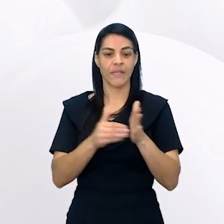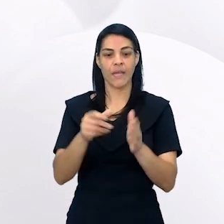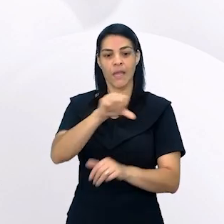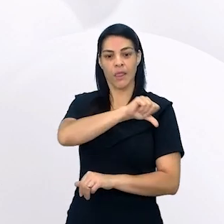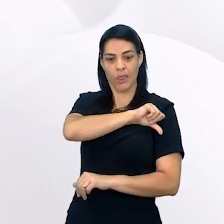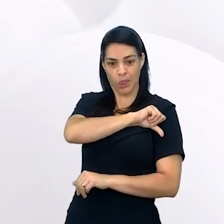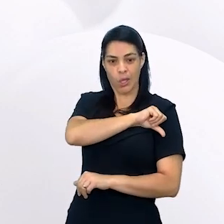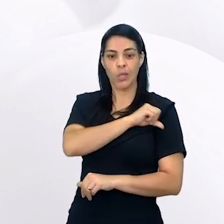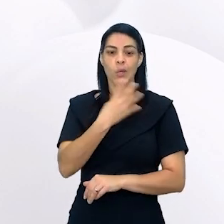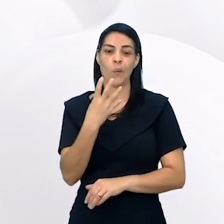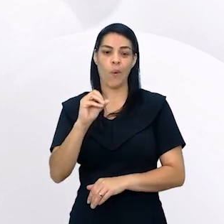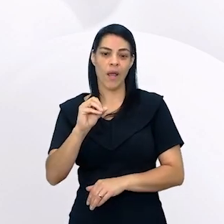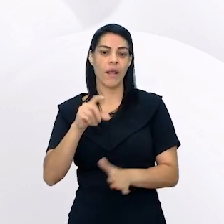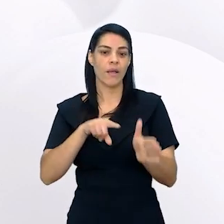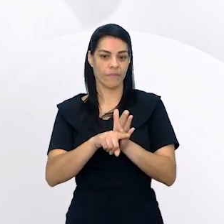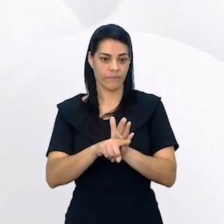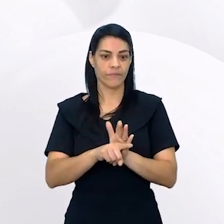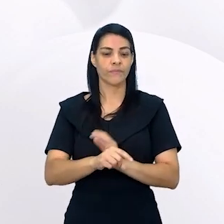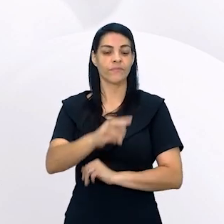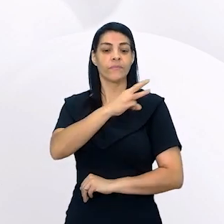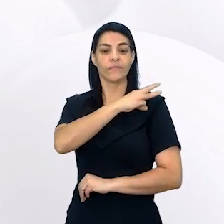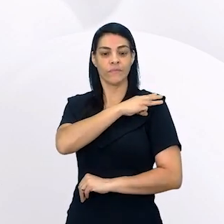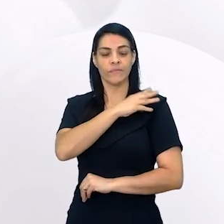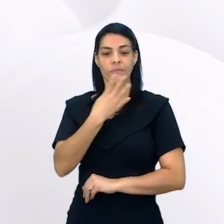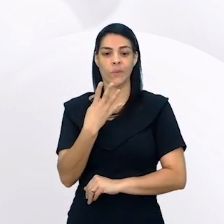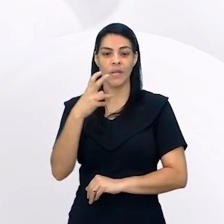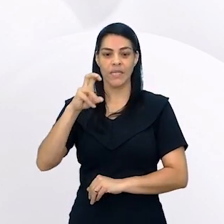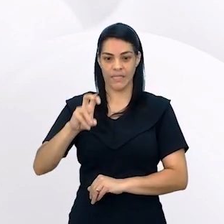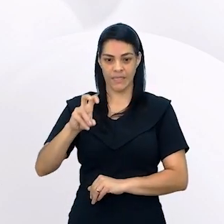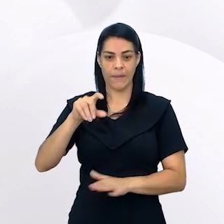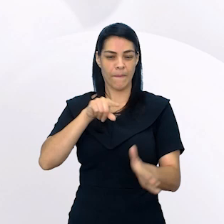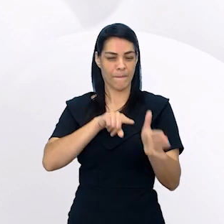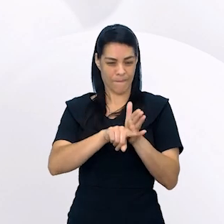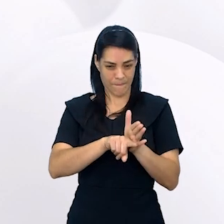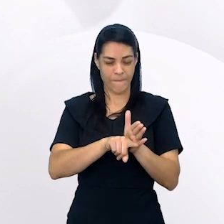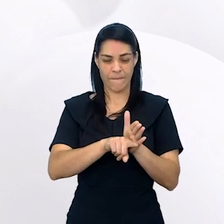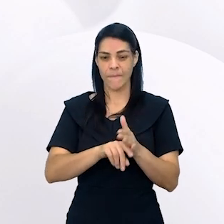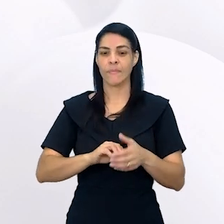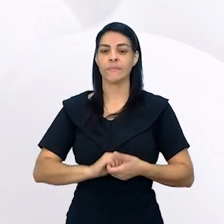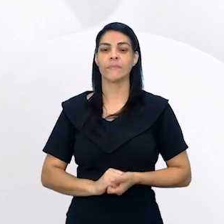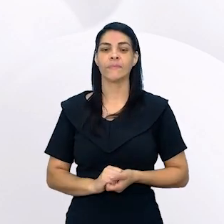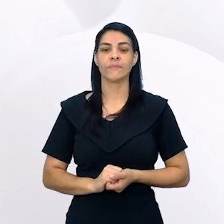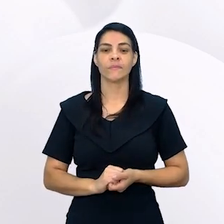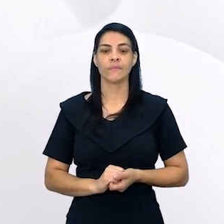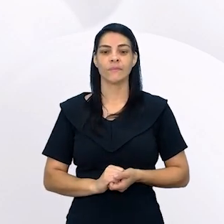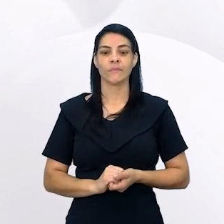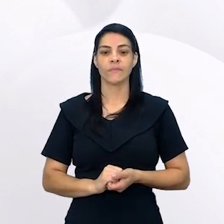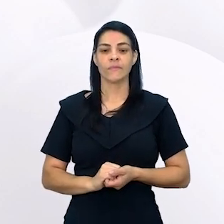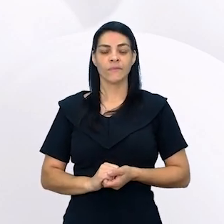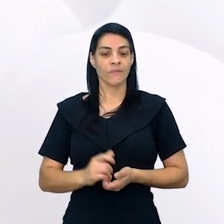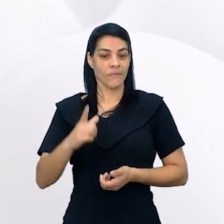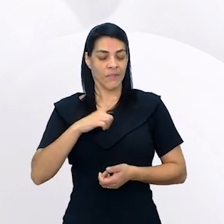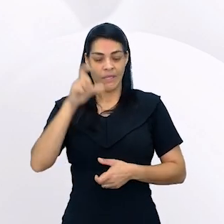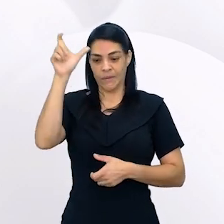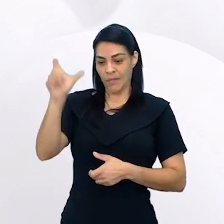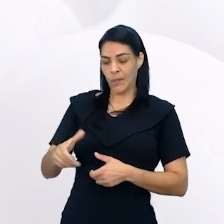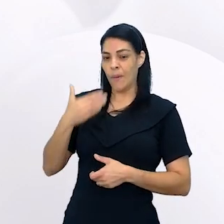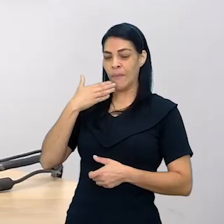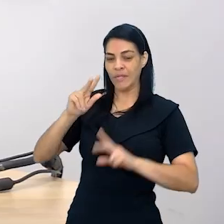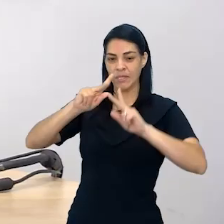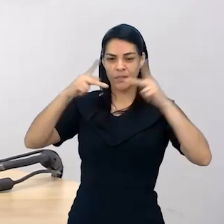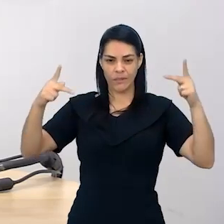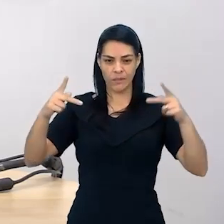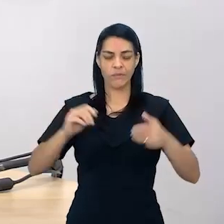com 40 questões e do ensino médio aí com 45 questões tem alguém pedindo link